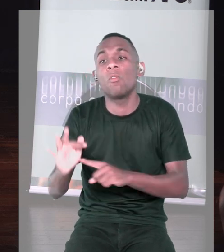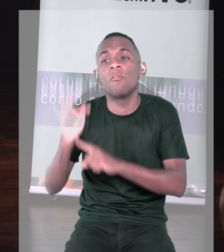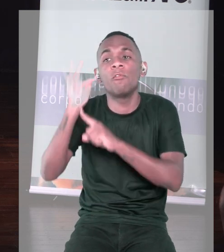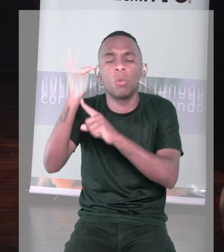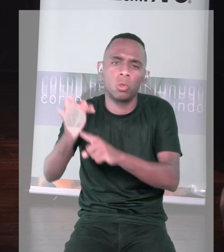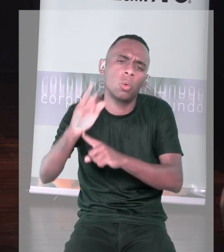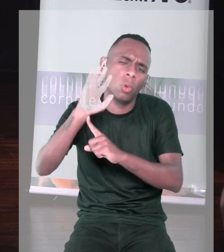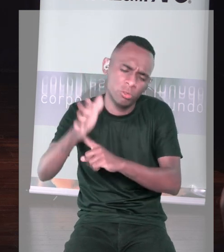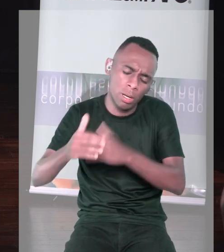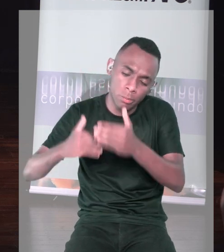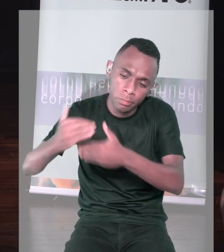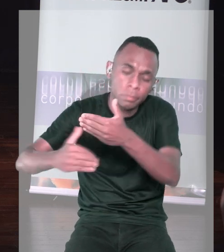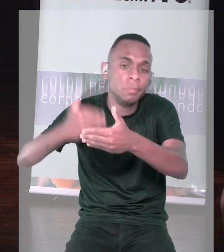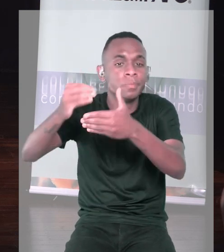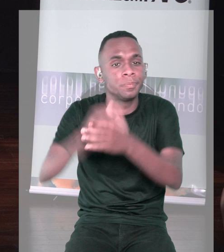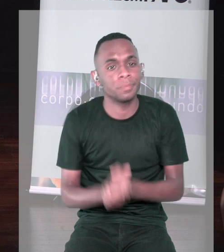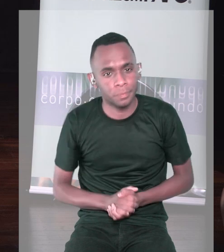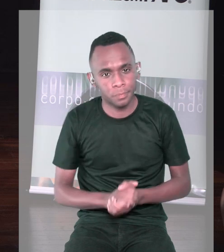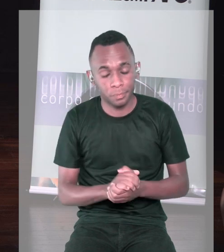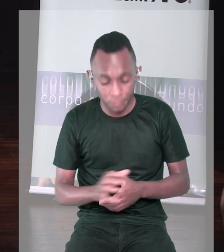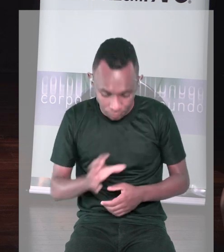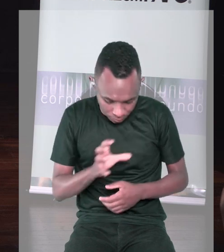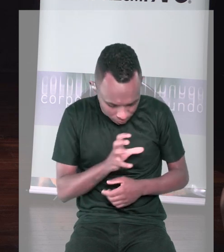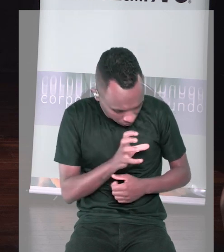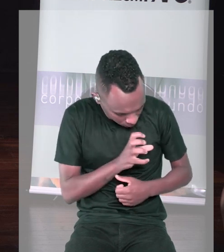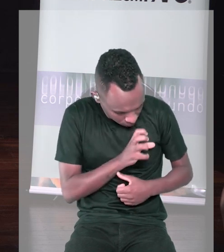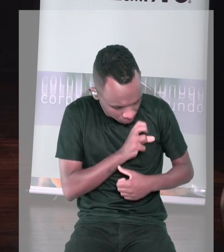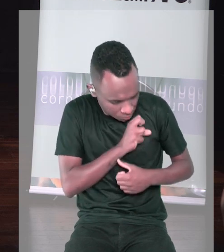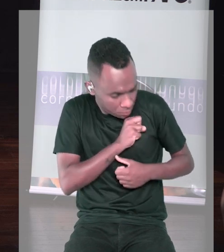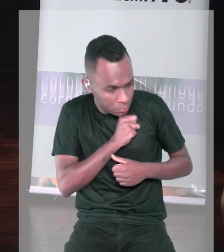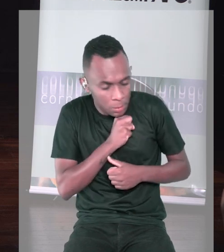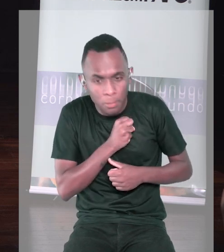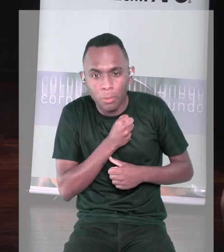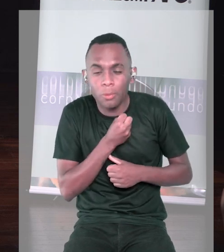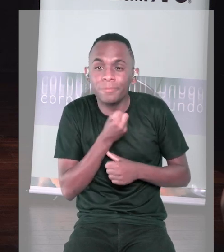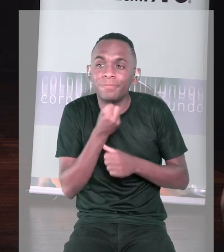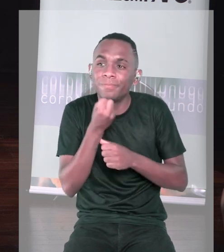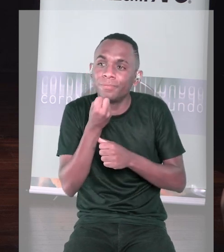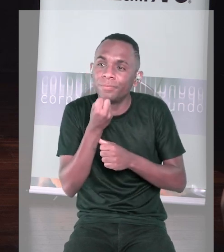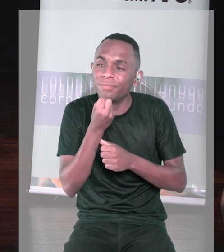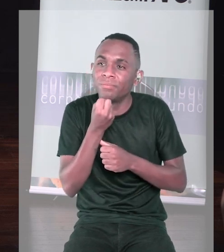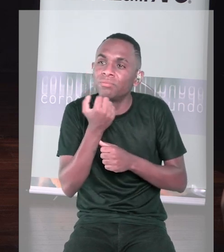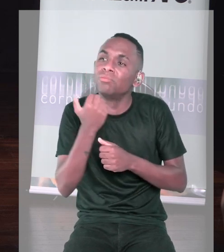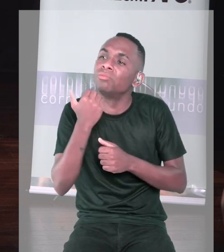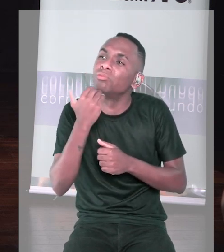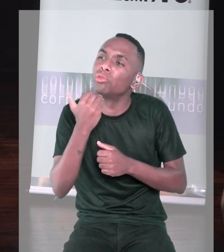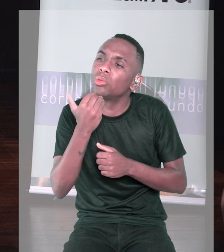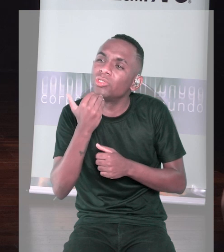lado, o destino histórico que já ia se fazendo. O amor faz o